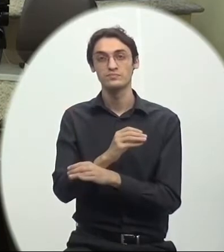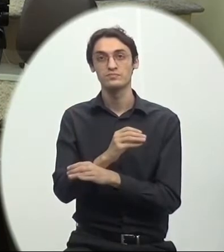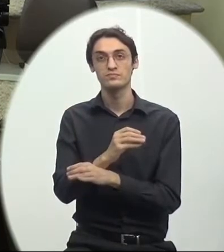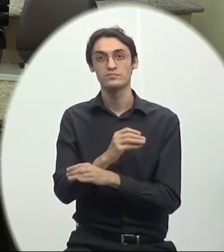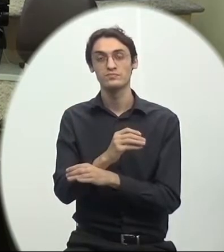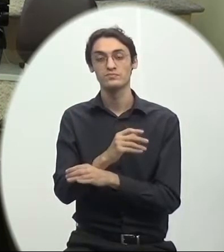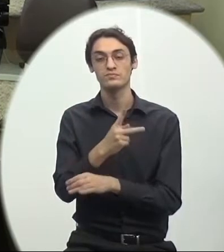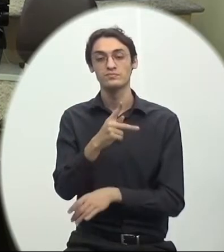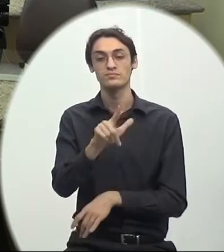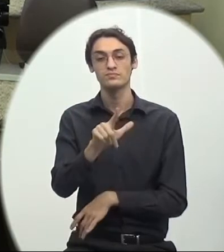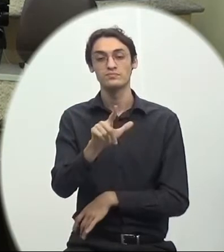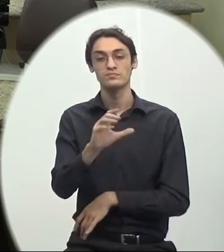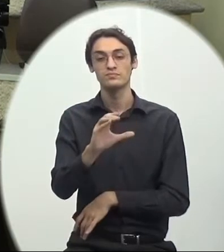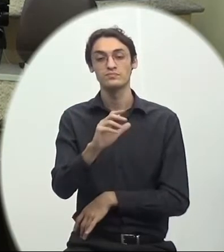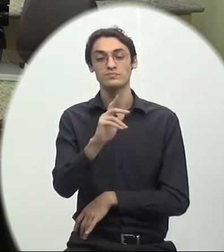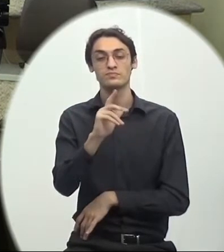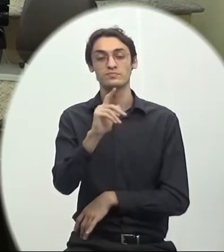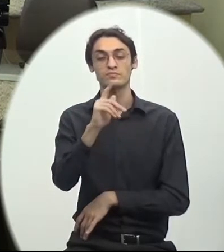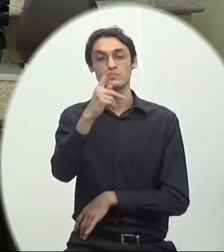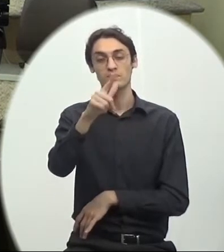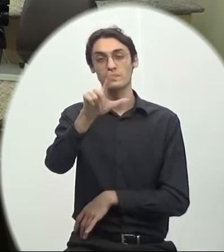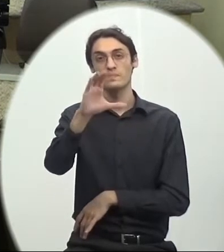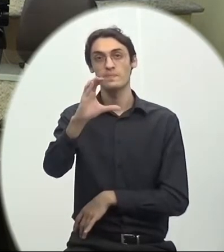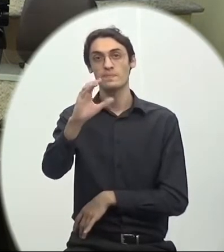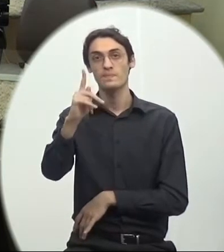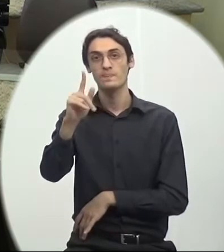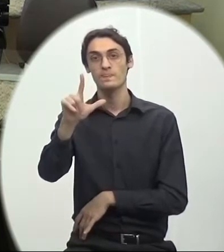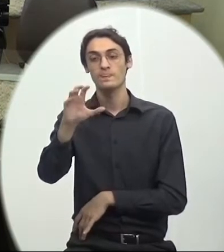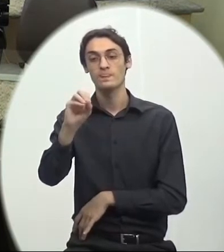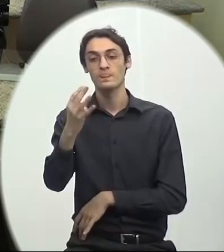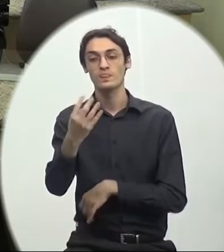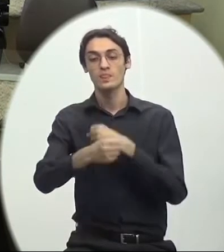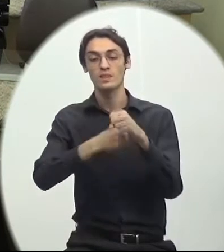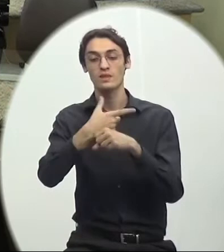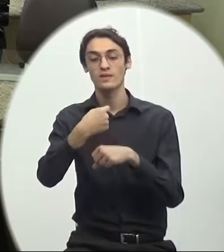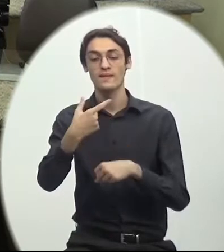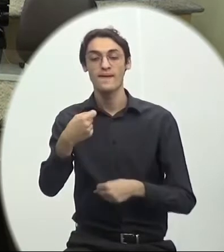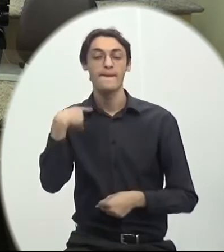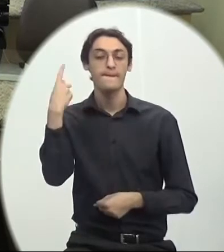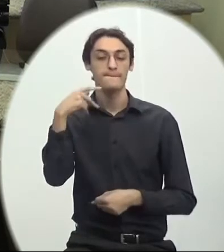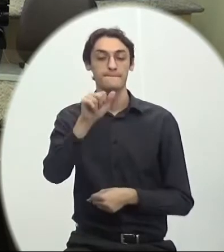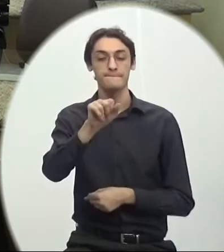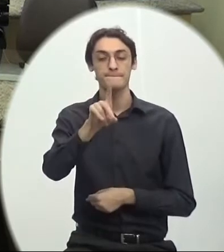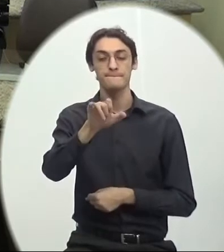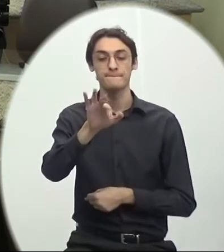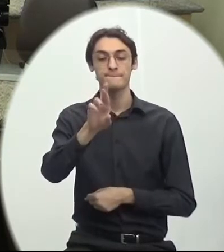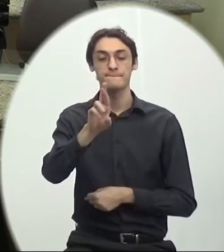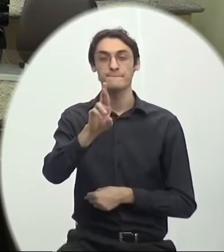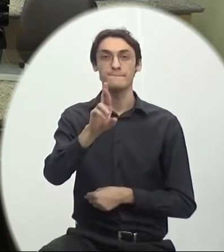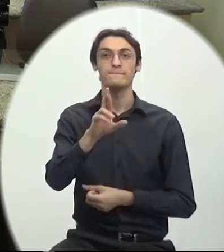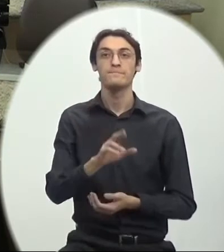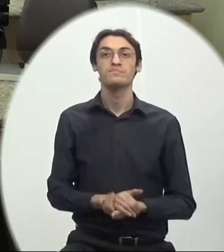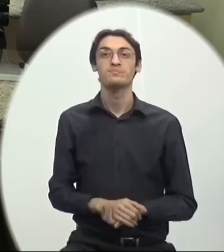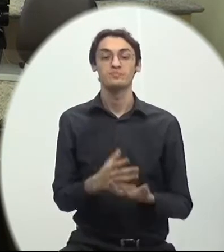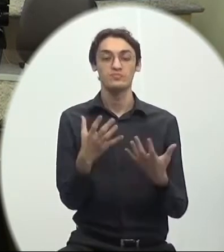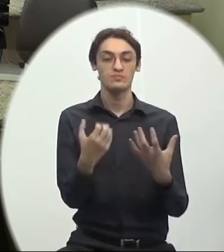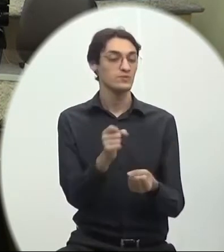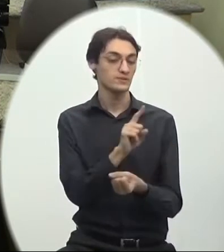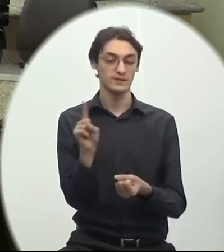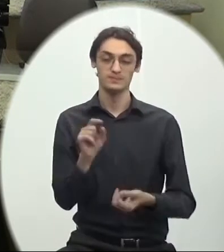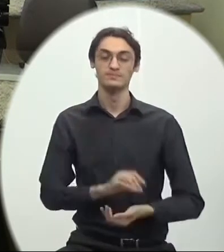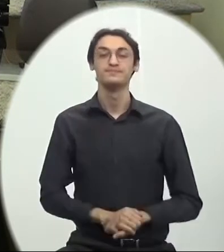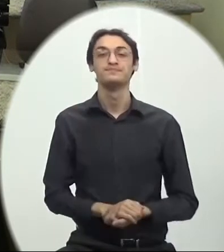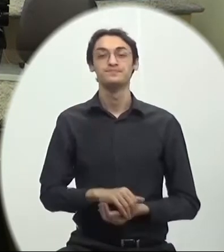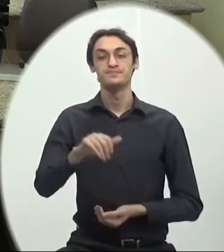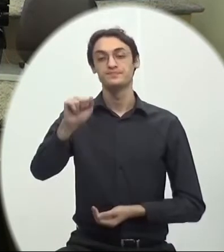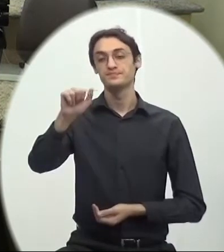ao PLCPL 04/2020. Como voto, vereador Ademir Norato. Contrário.